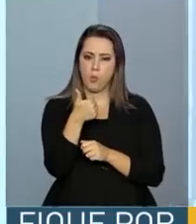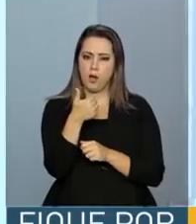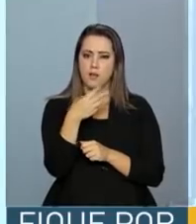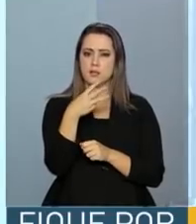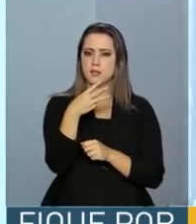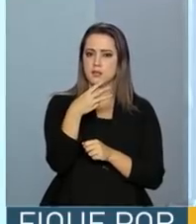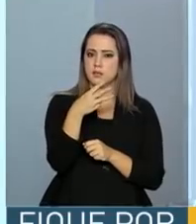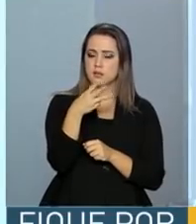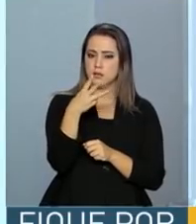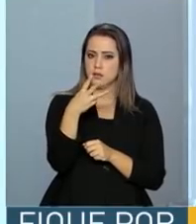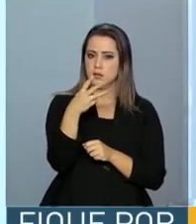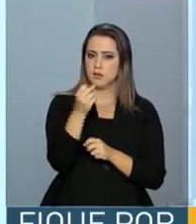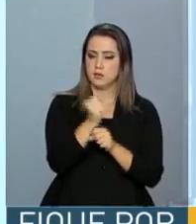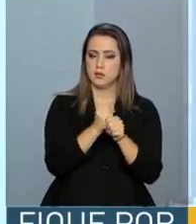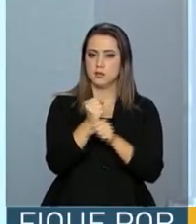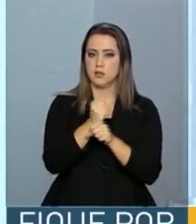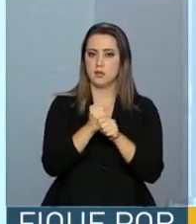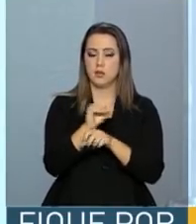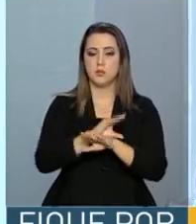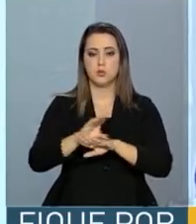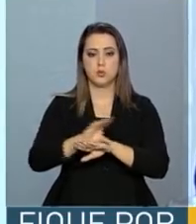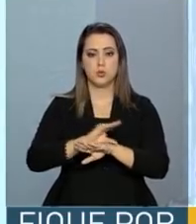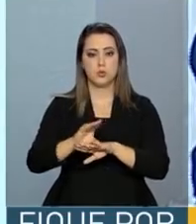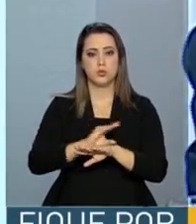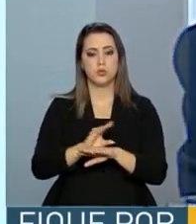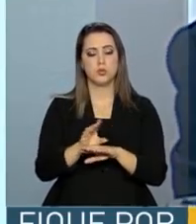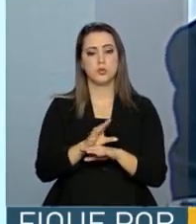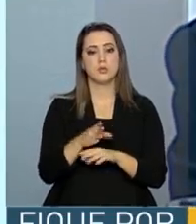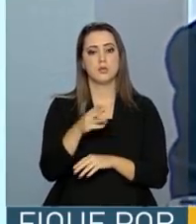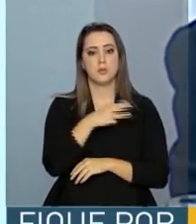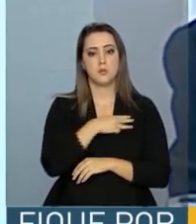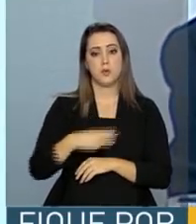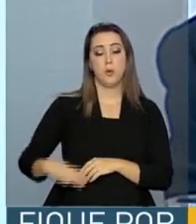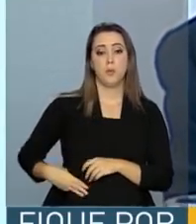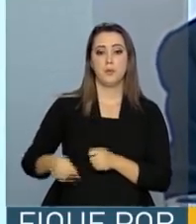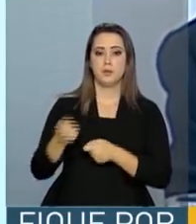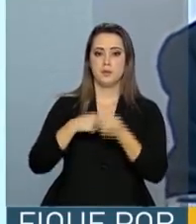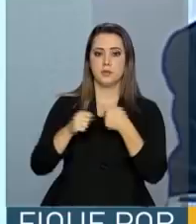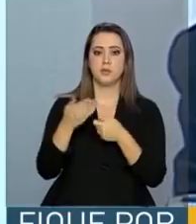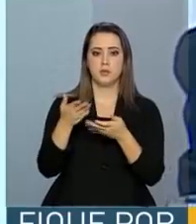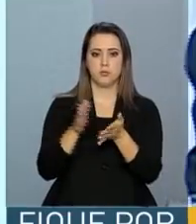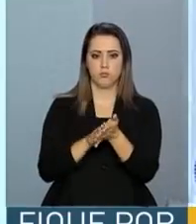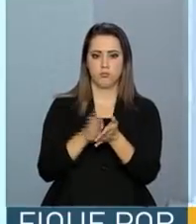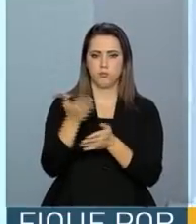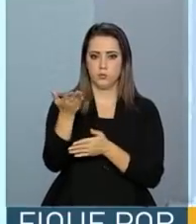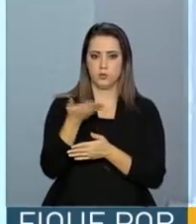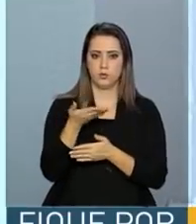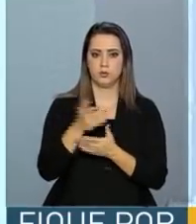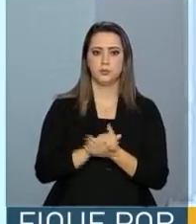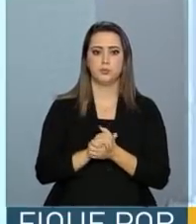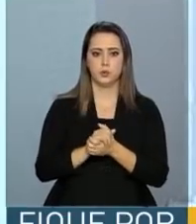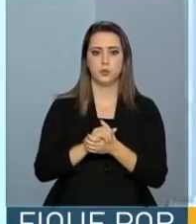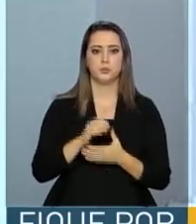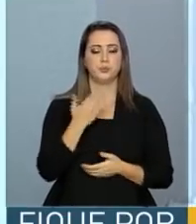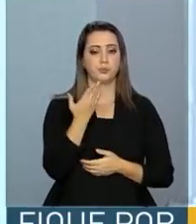pouco temos 30 anos ministro meirelles chegando com nossos cumprimentos vamos colocar a cadeira que